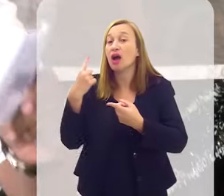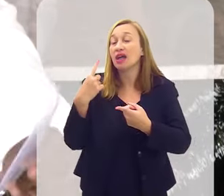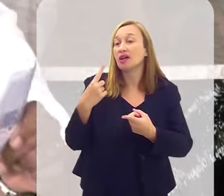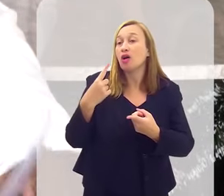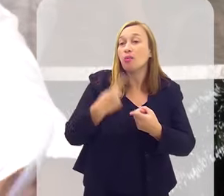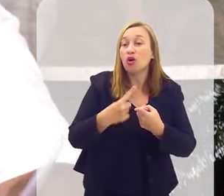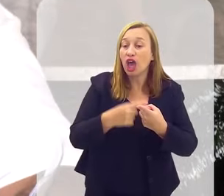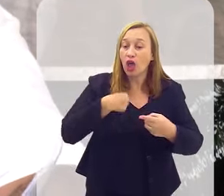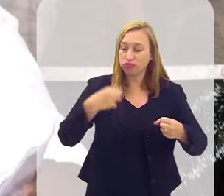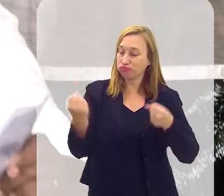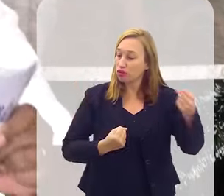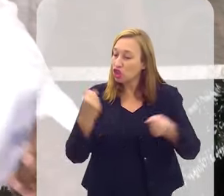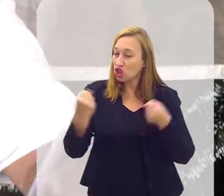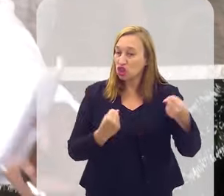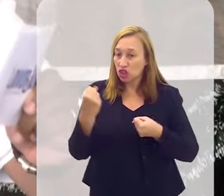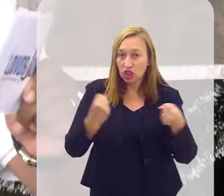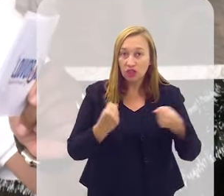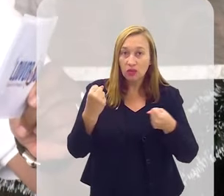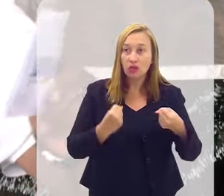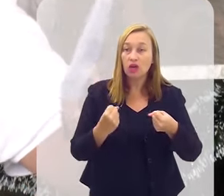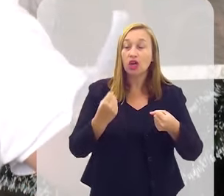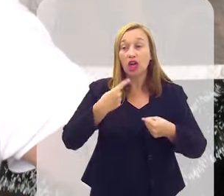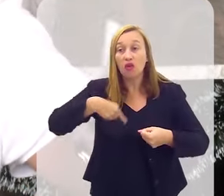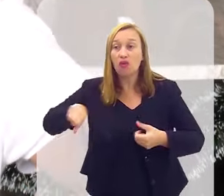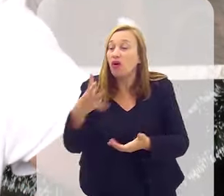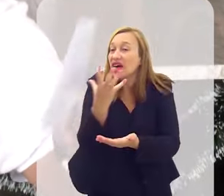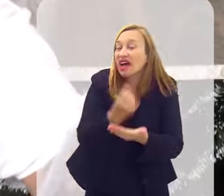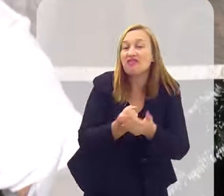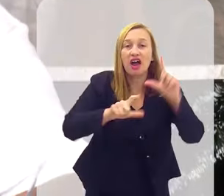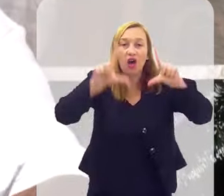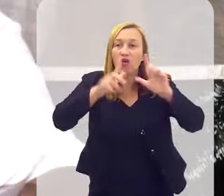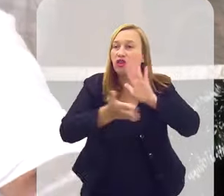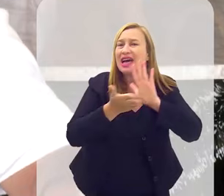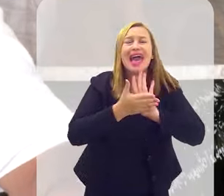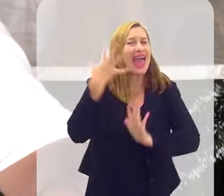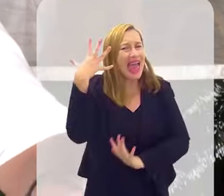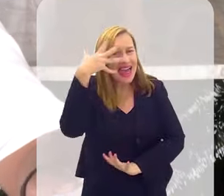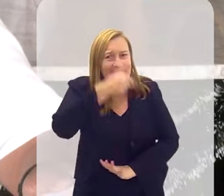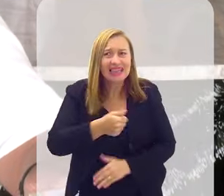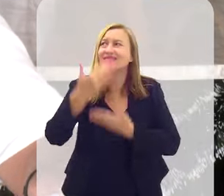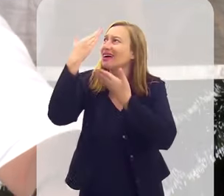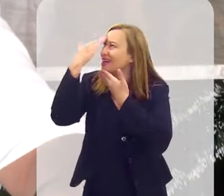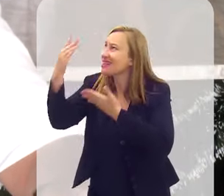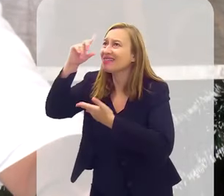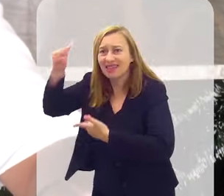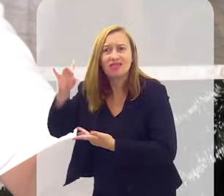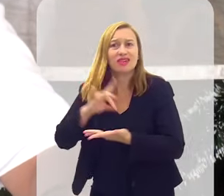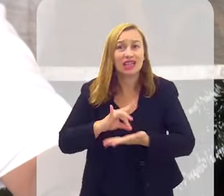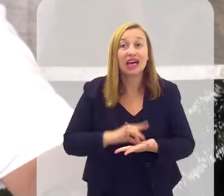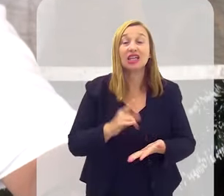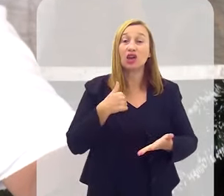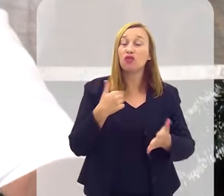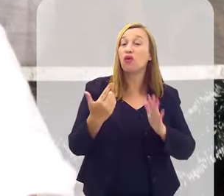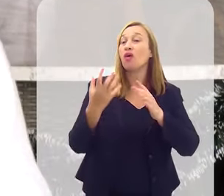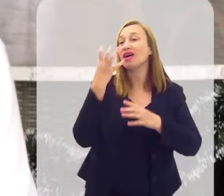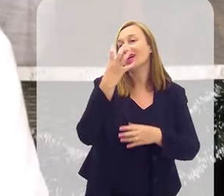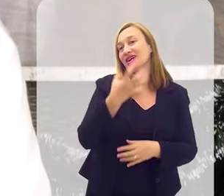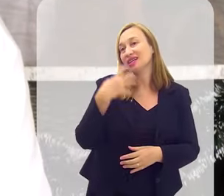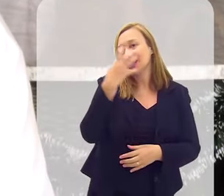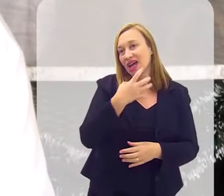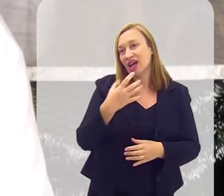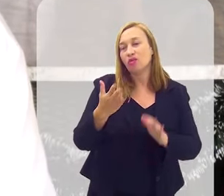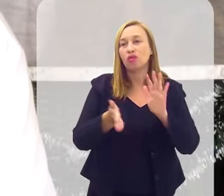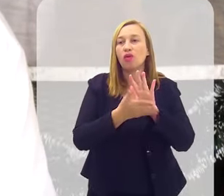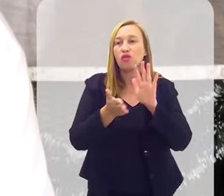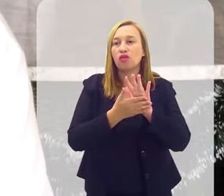gravar o louvor som porque eu contribuí pra Construção coisa linda é agradecer a Deus agradecer a Deus e eu vou